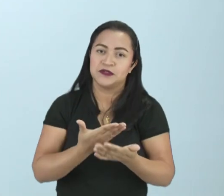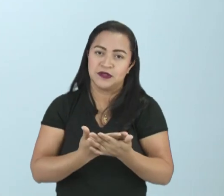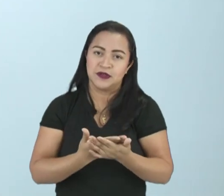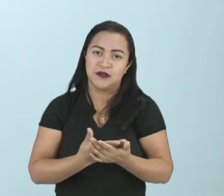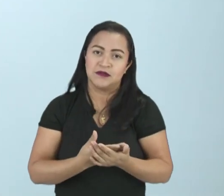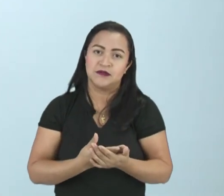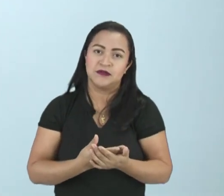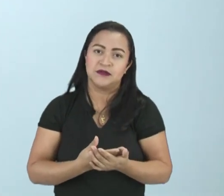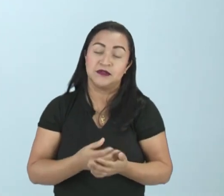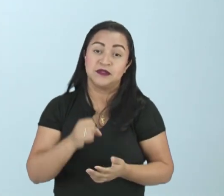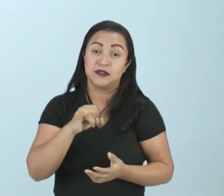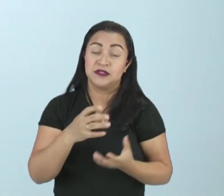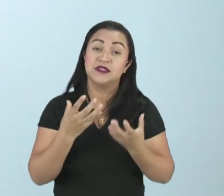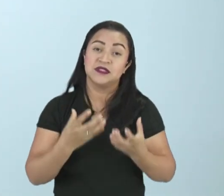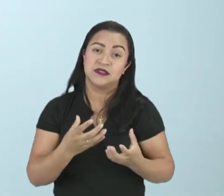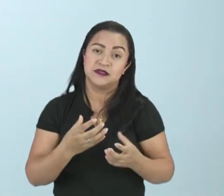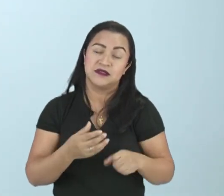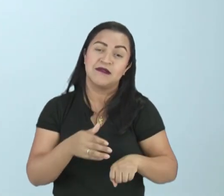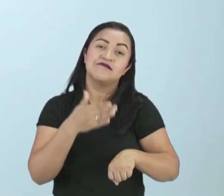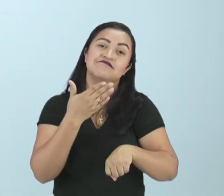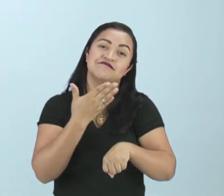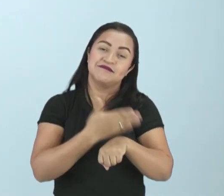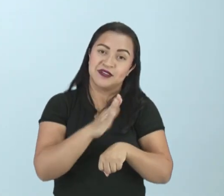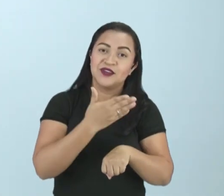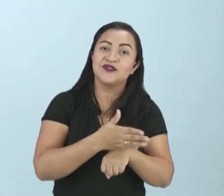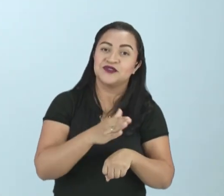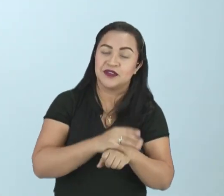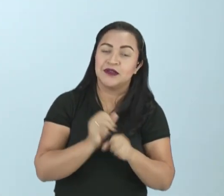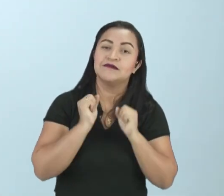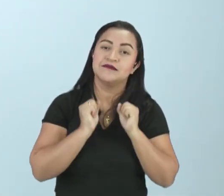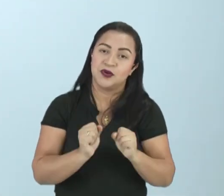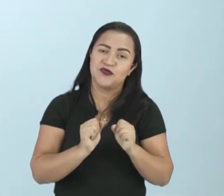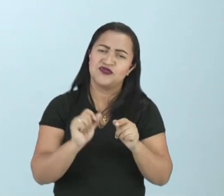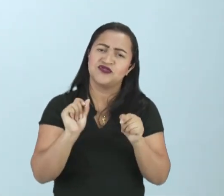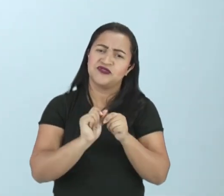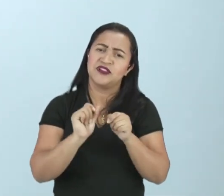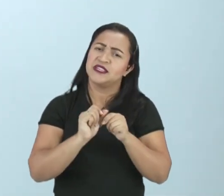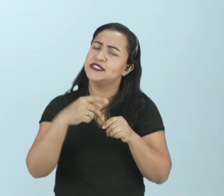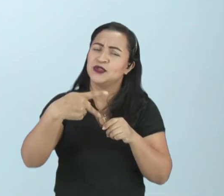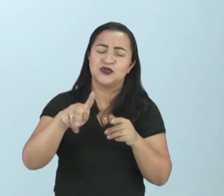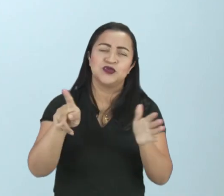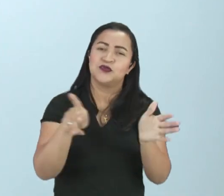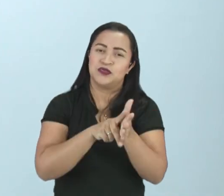Se você quiser praticar também, pode construir,